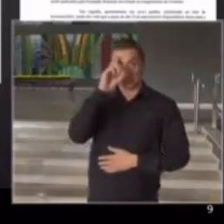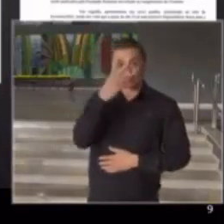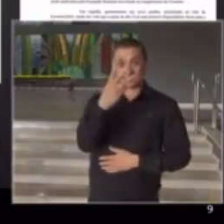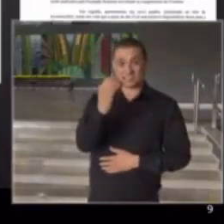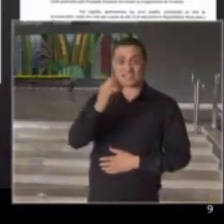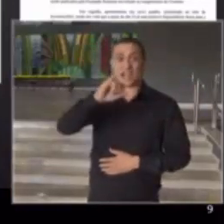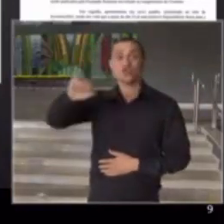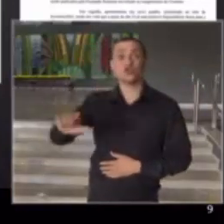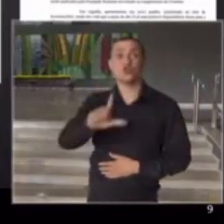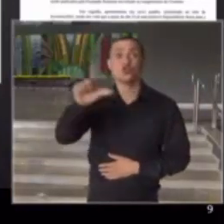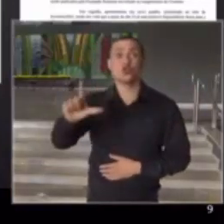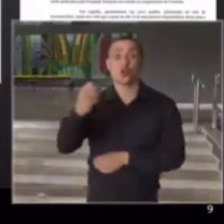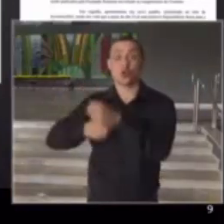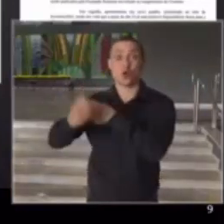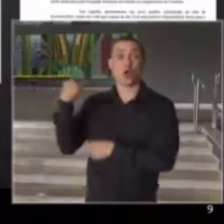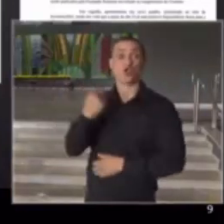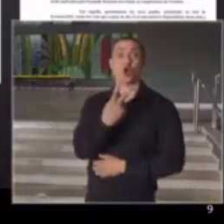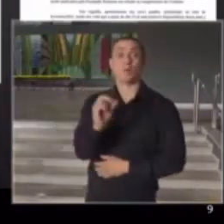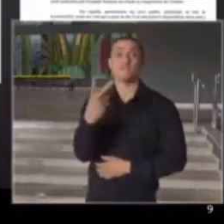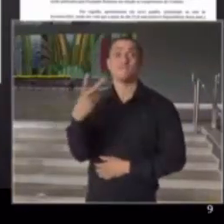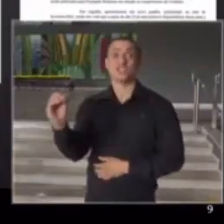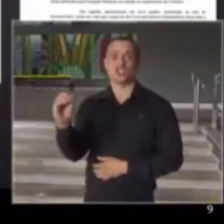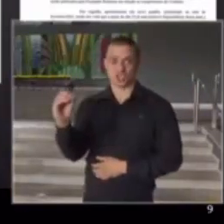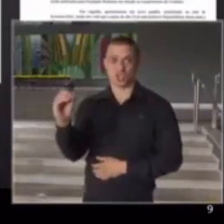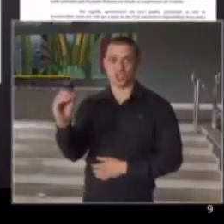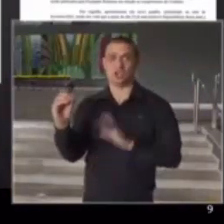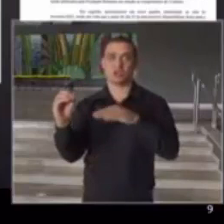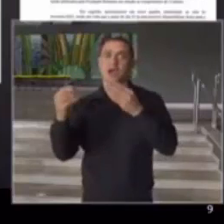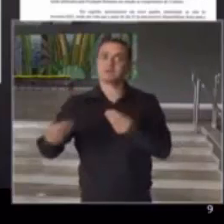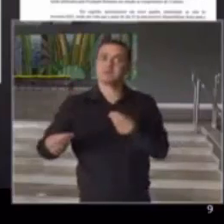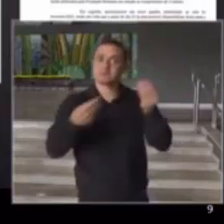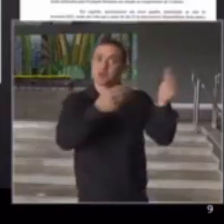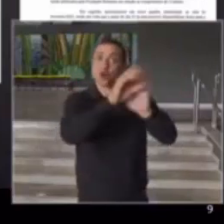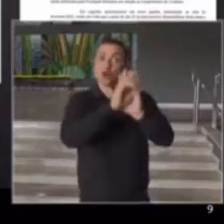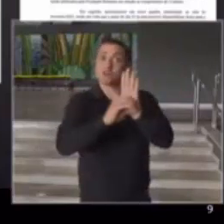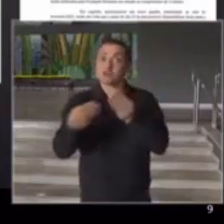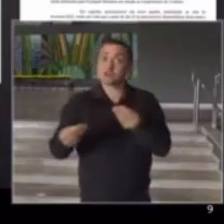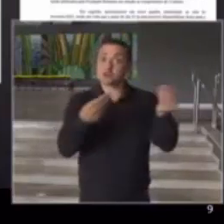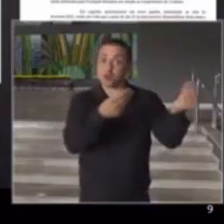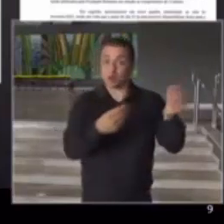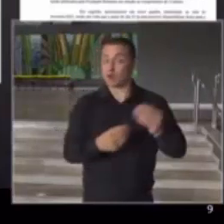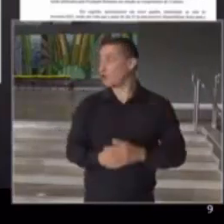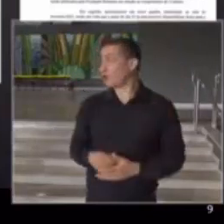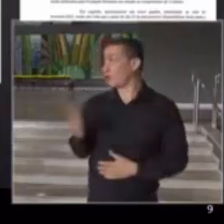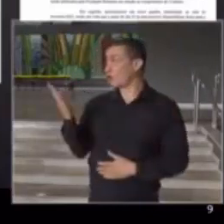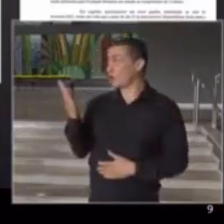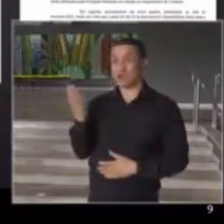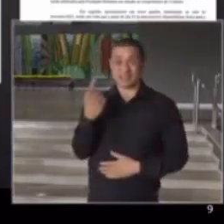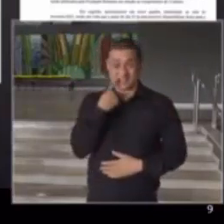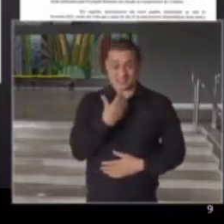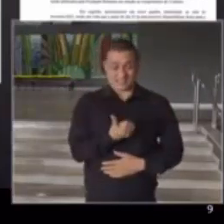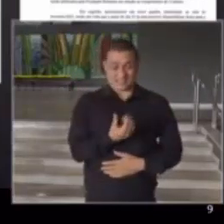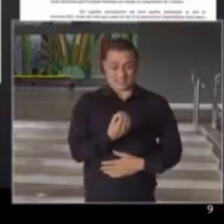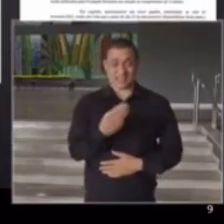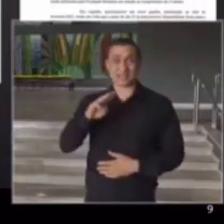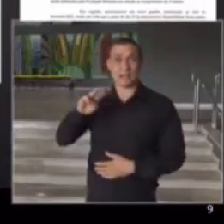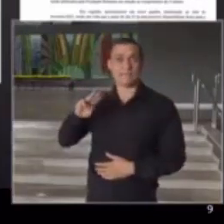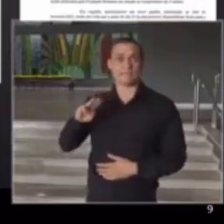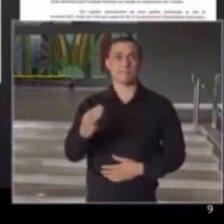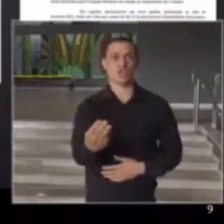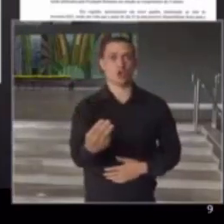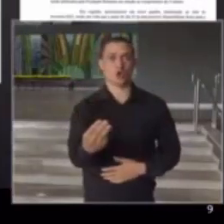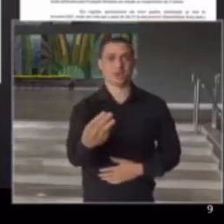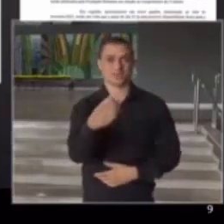2020. Ofertamos nessa oportunidade, veja bem, 60 milhões de doses de